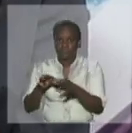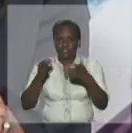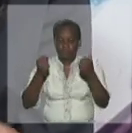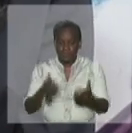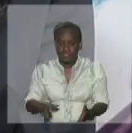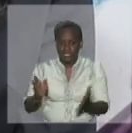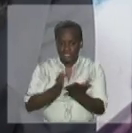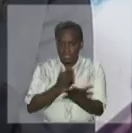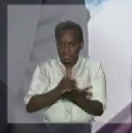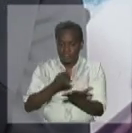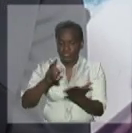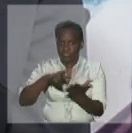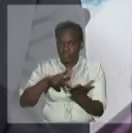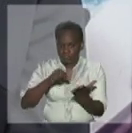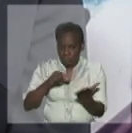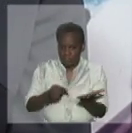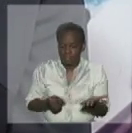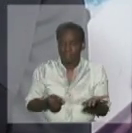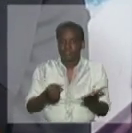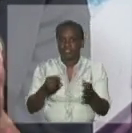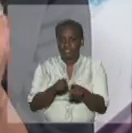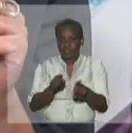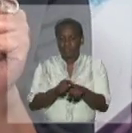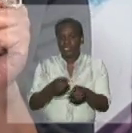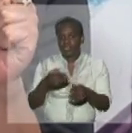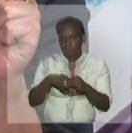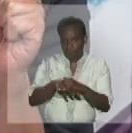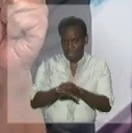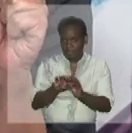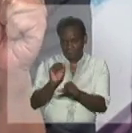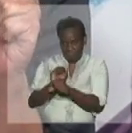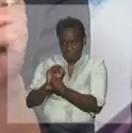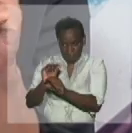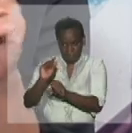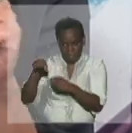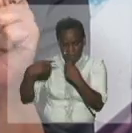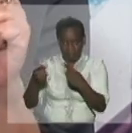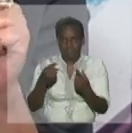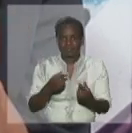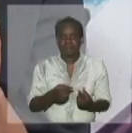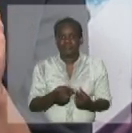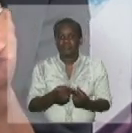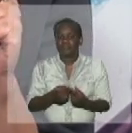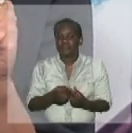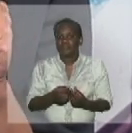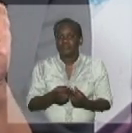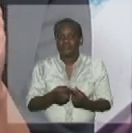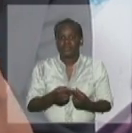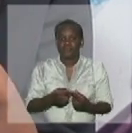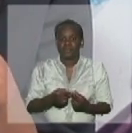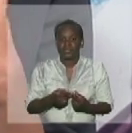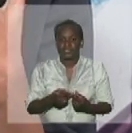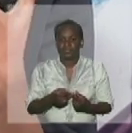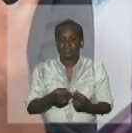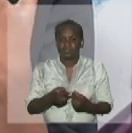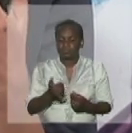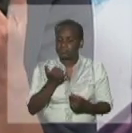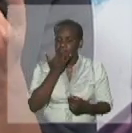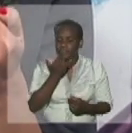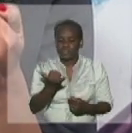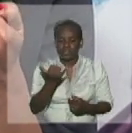a Babi escolheu, que tem tudo a ver com o que você escolheu também, mas que a gente guarda um pouquinho daqui a pouco. O